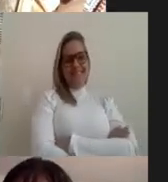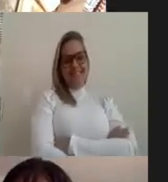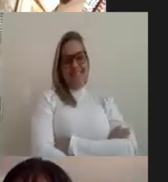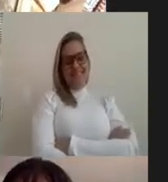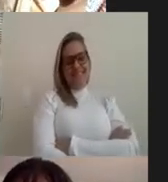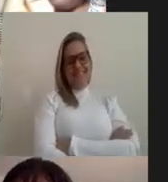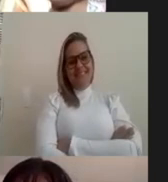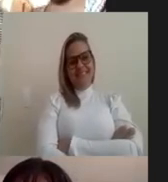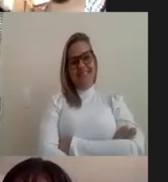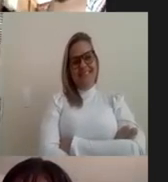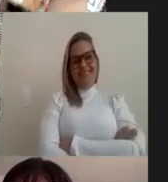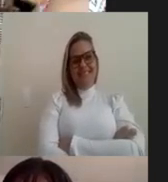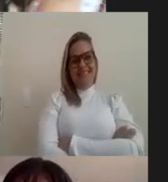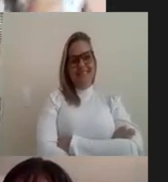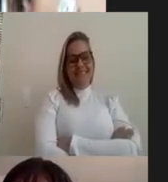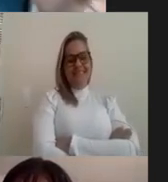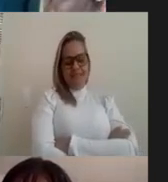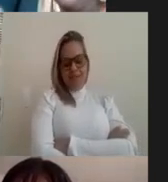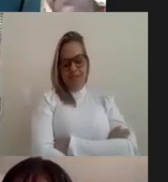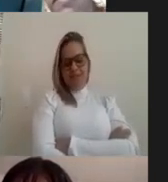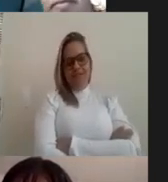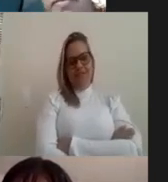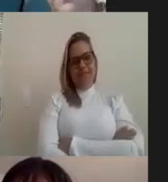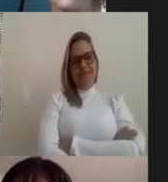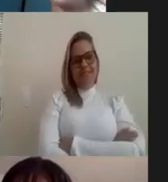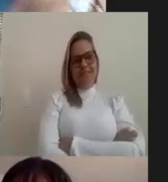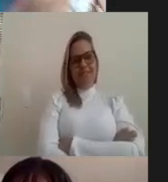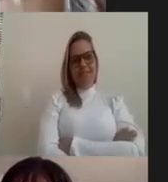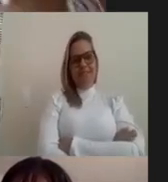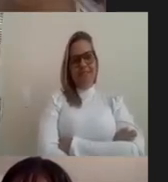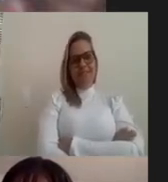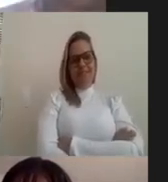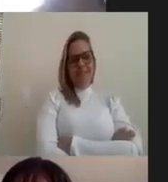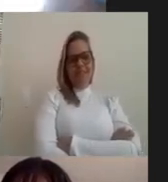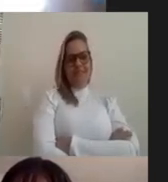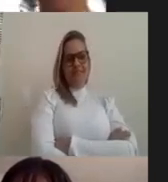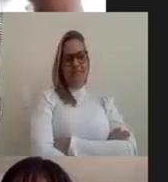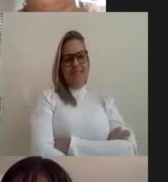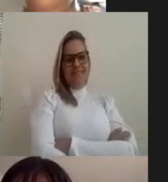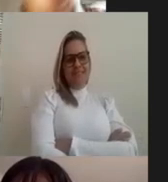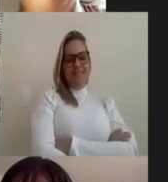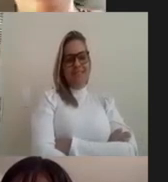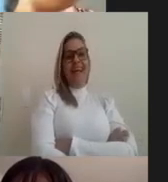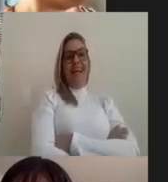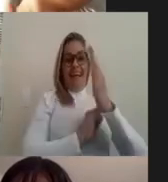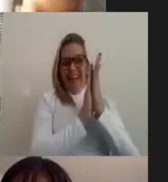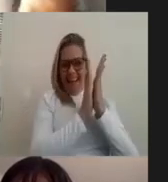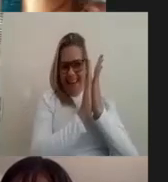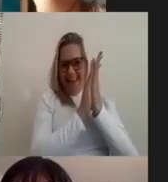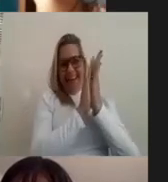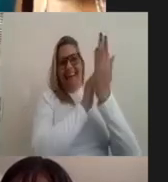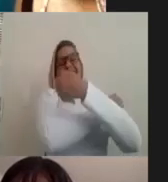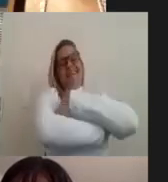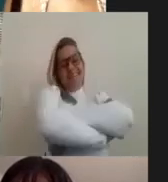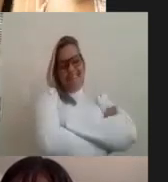Deixa eu abrir a palavra aqui para alguém. Quem está aqui na sequência aqui, minha, eu vou dar uma valorizada para os homens agora, né? Que a mulherada está